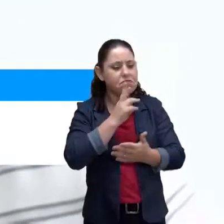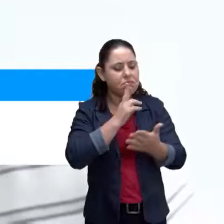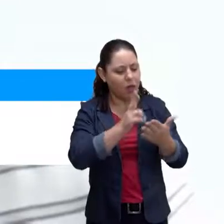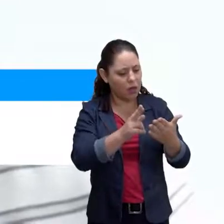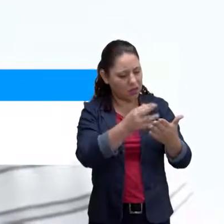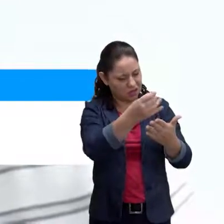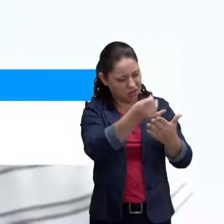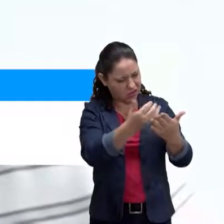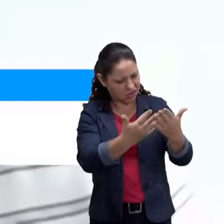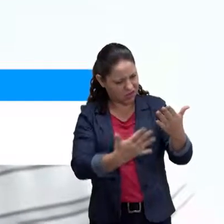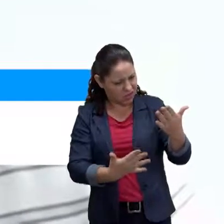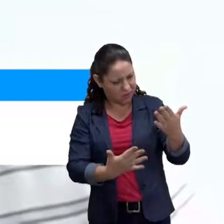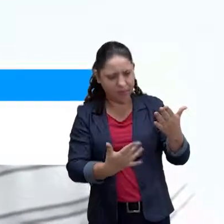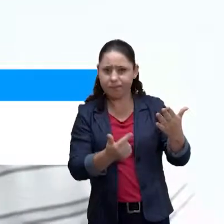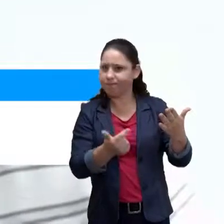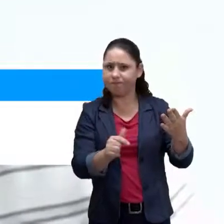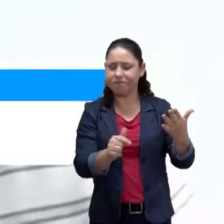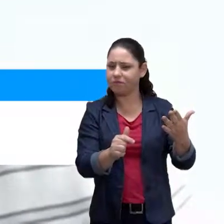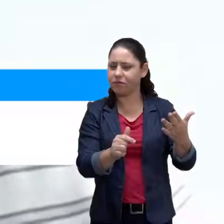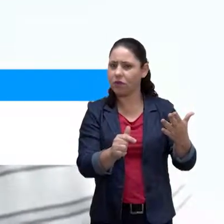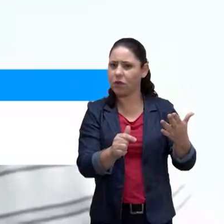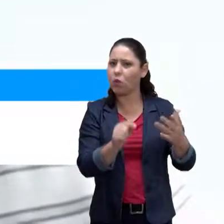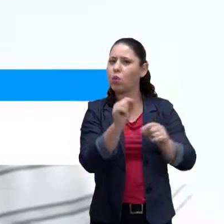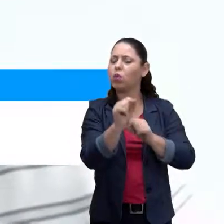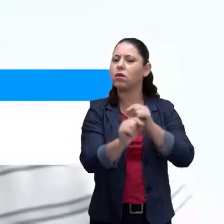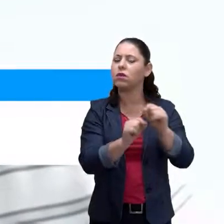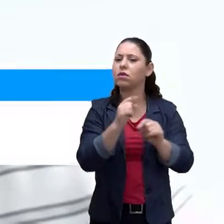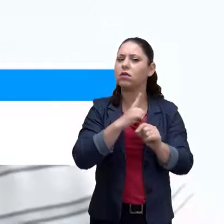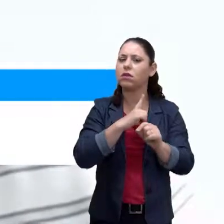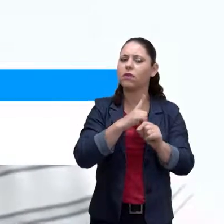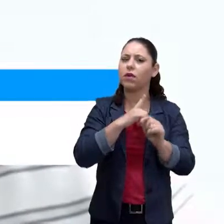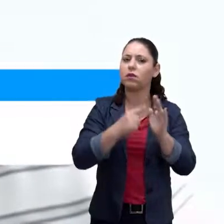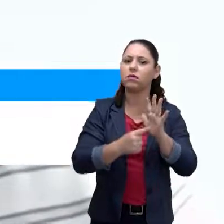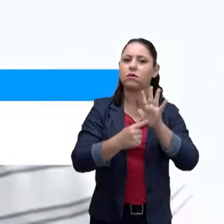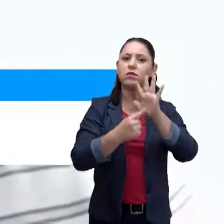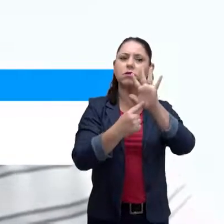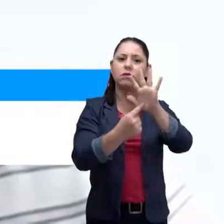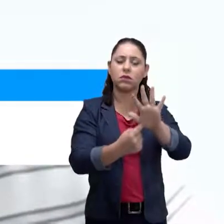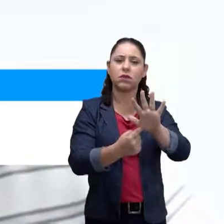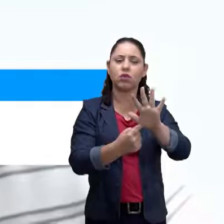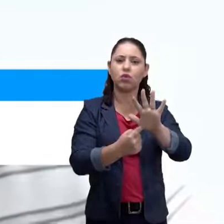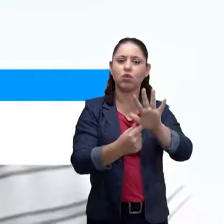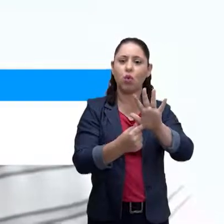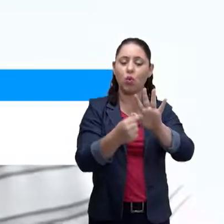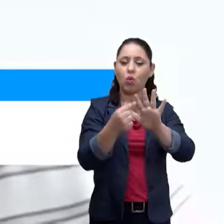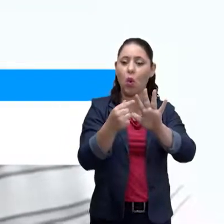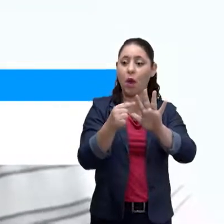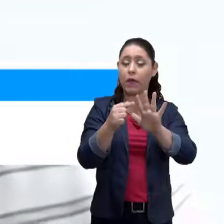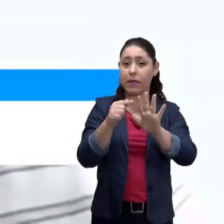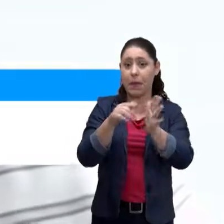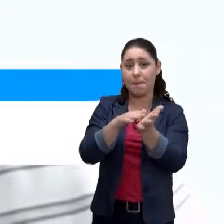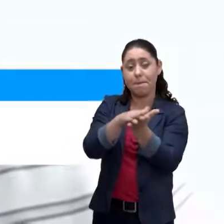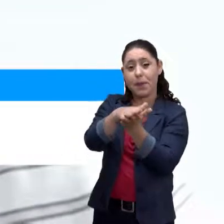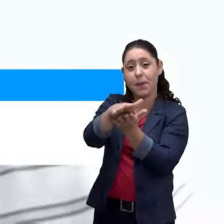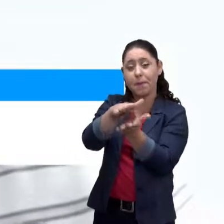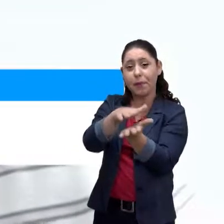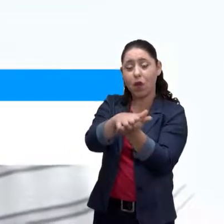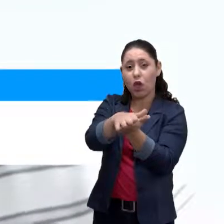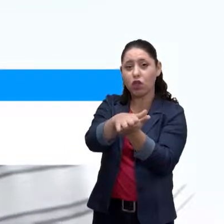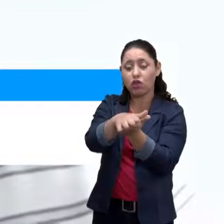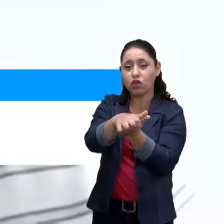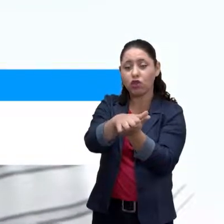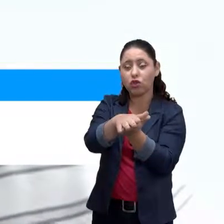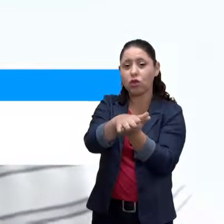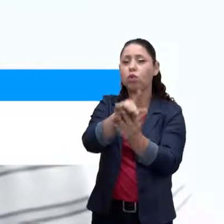resultados que não levaram em conta a apresentação dos títulos.